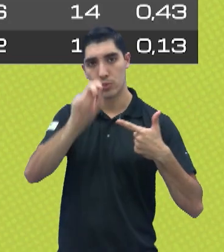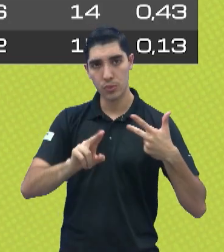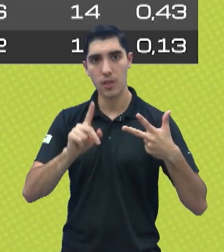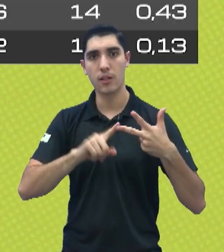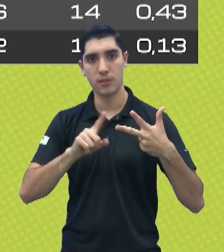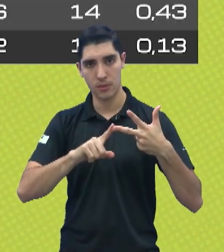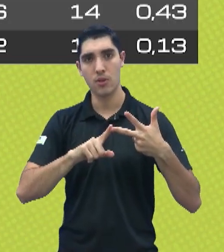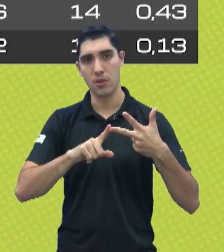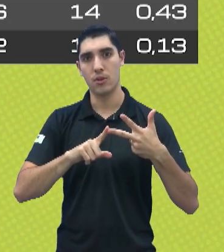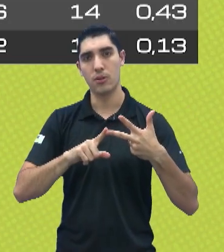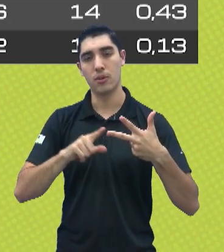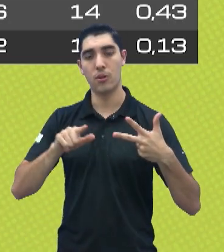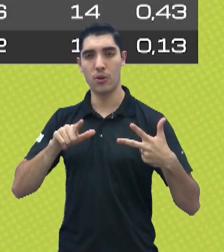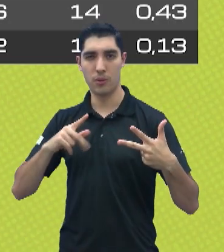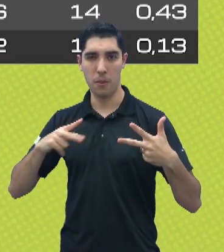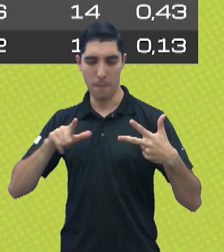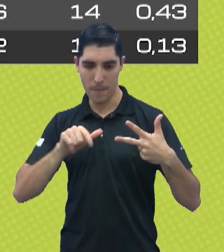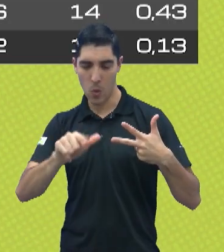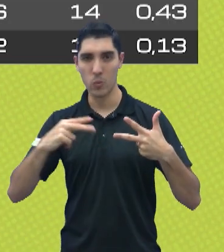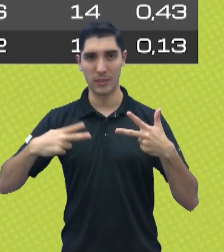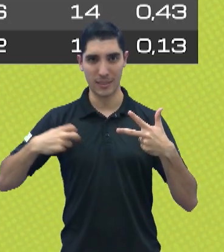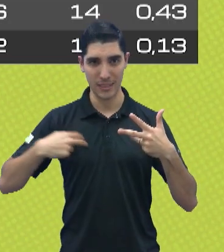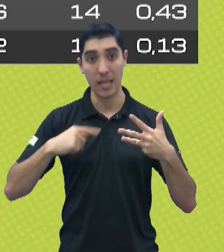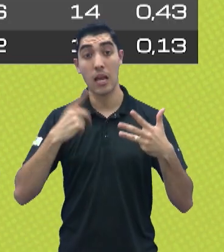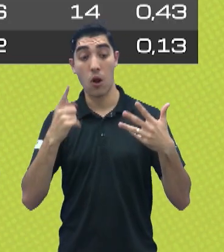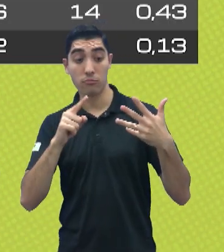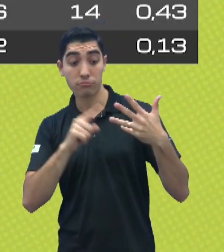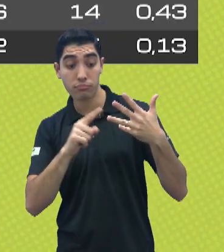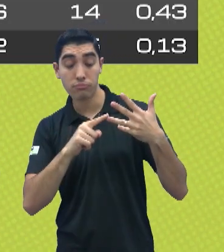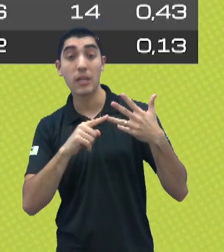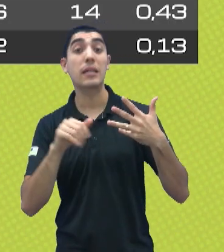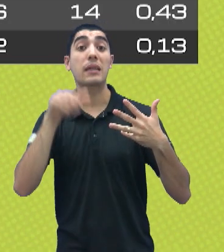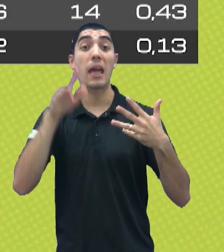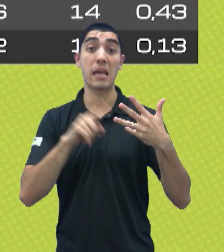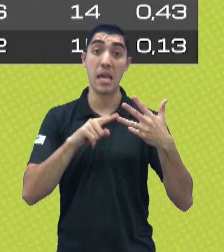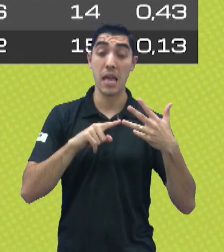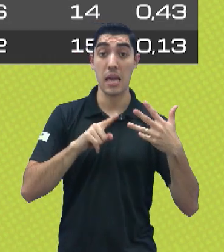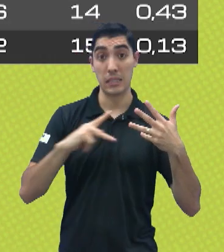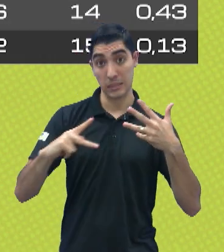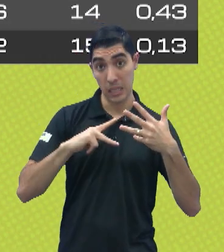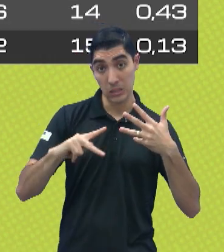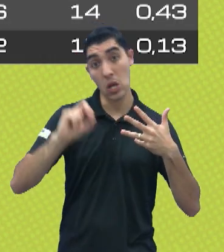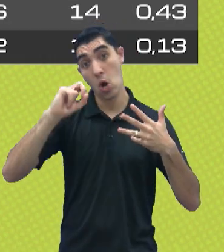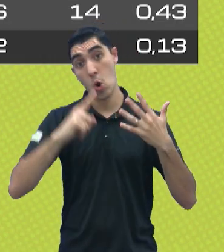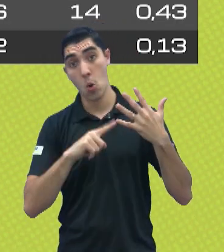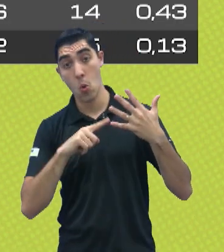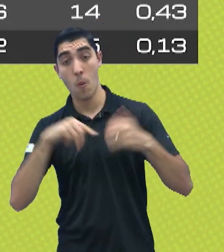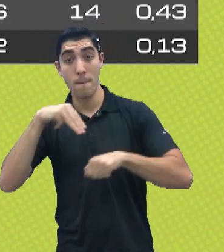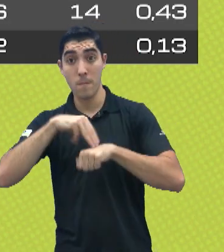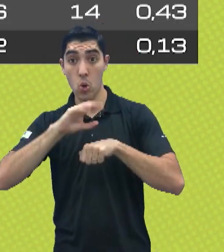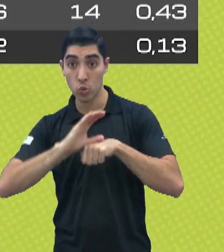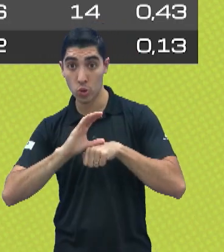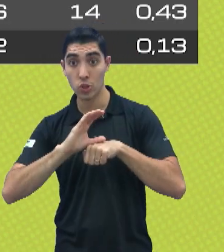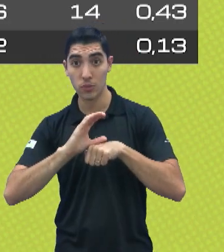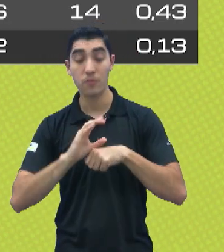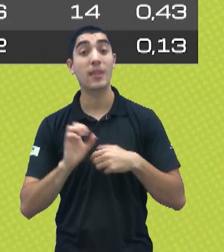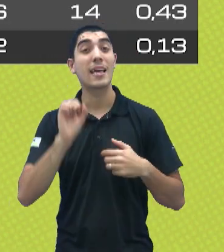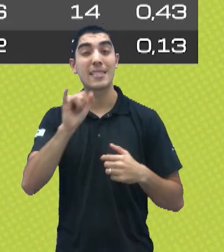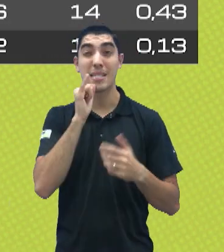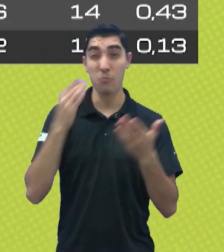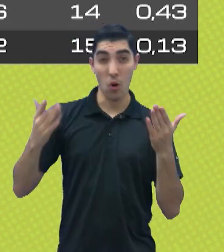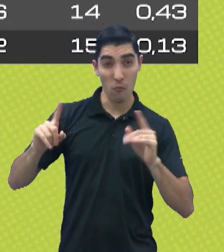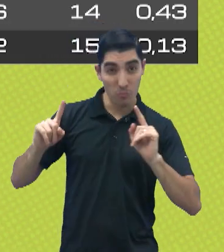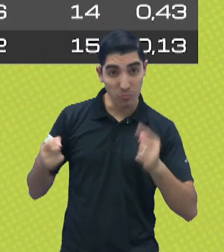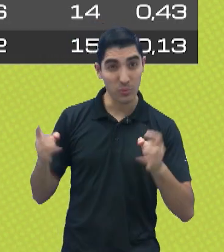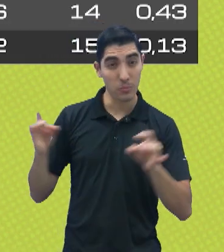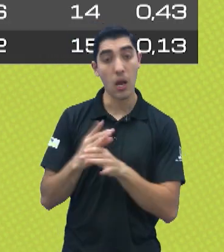A última vaga é justamente entre Mogi e São José. Se terminasse agora, São José estaria classificado. Praia Grande é a única equipe que